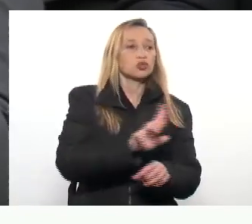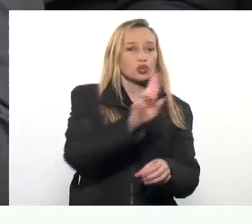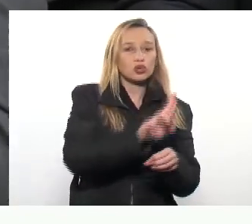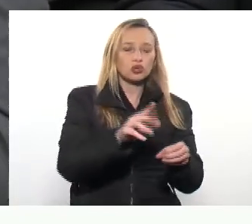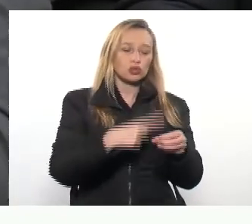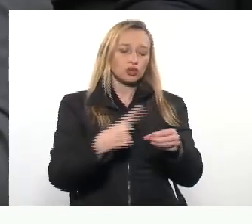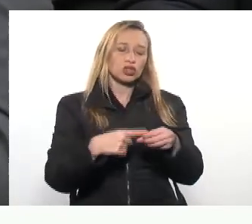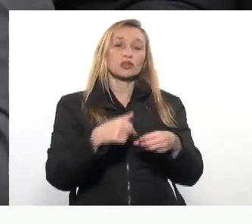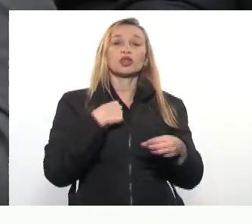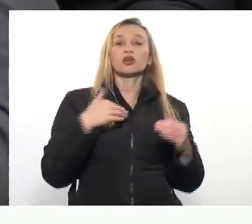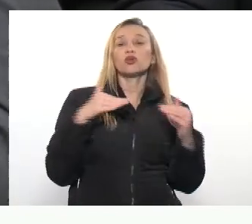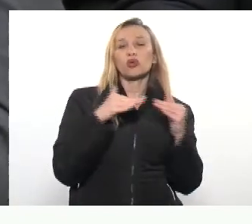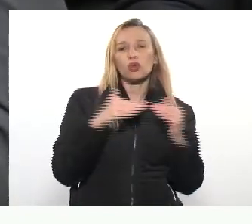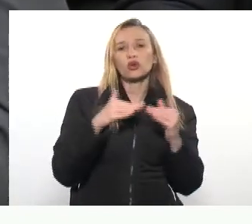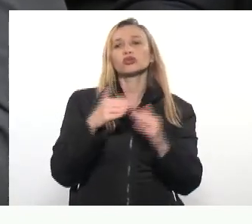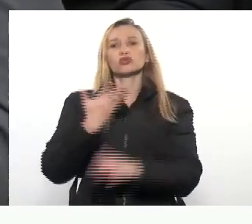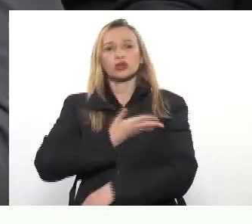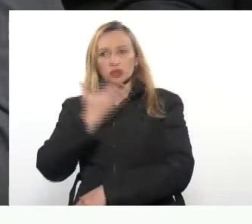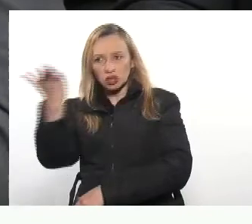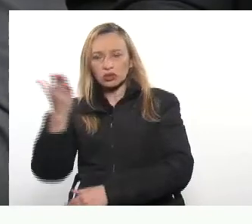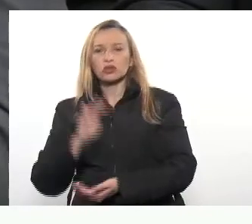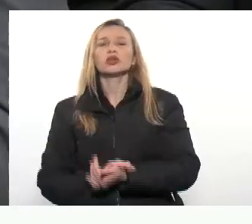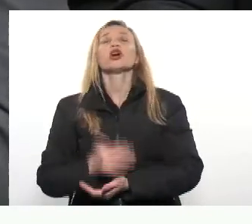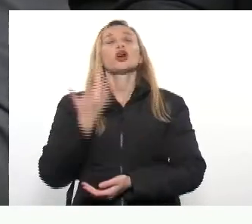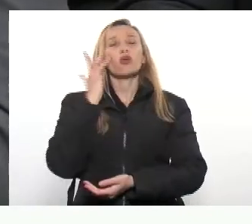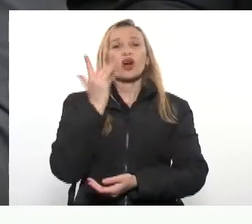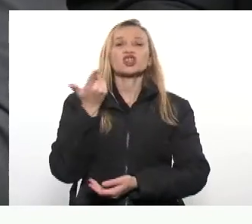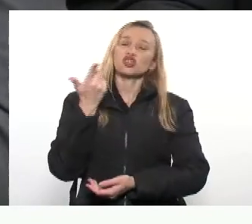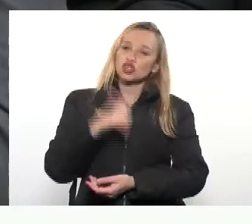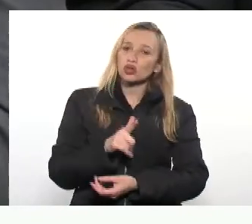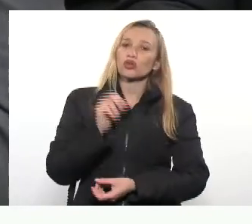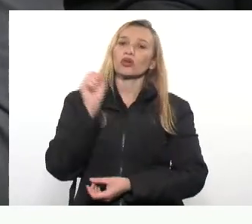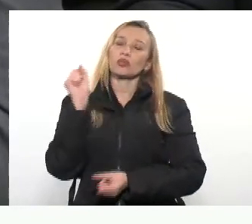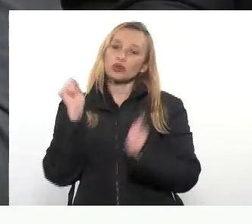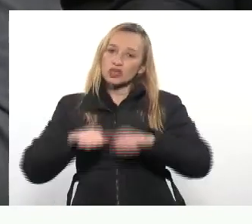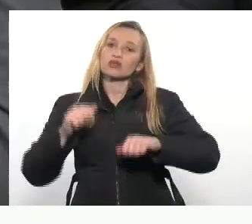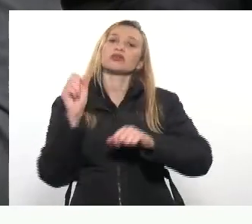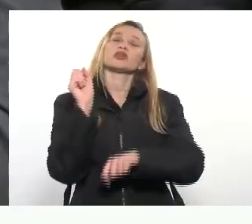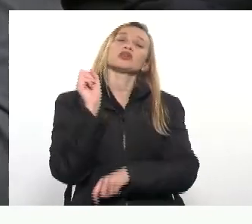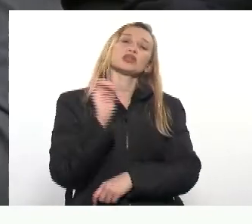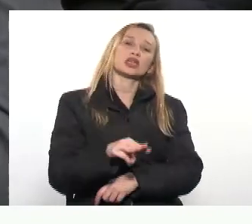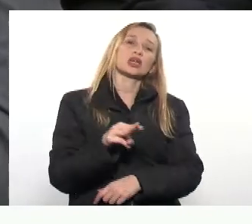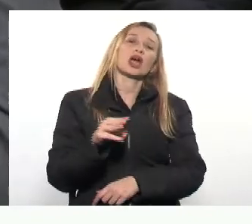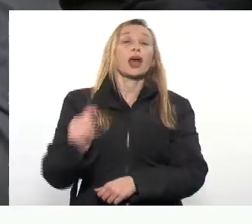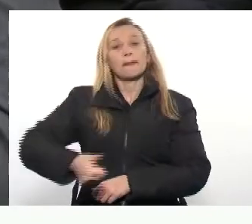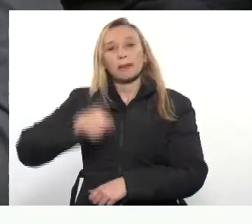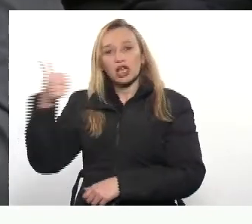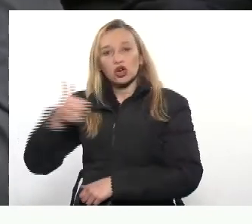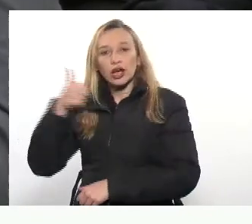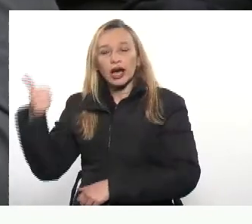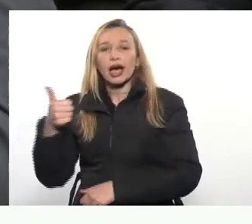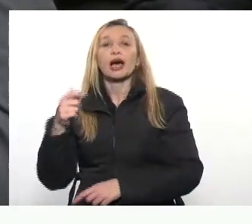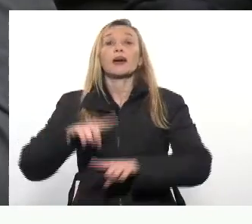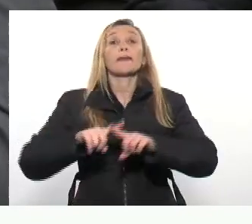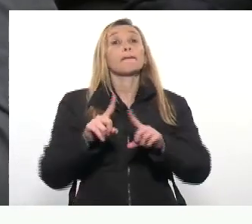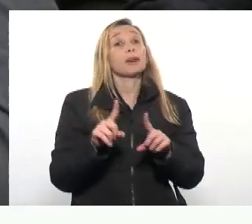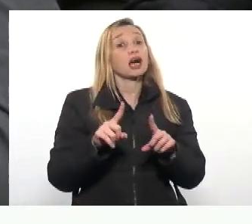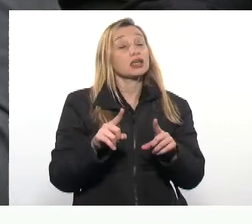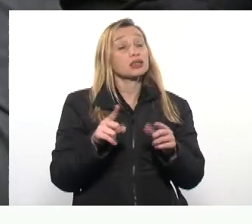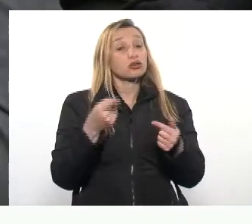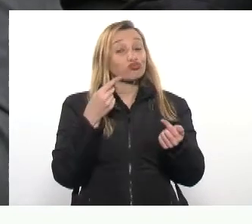eu concordo com o colega, acho que, mais uma vez, sempre é possível, sim, melhorar, mas que é